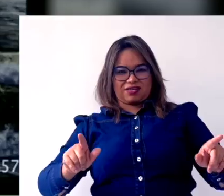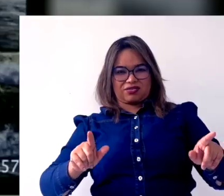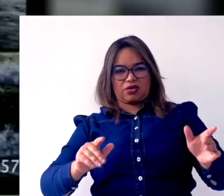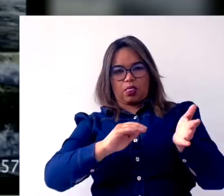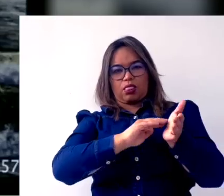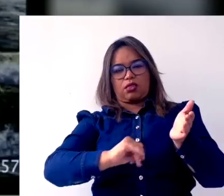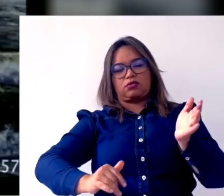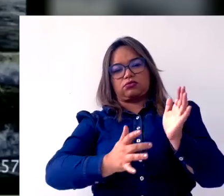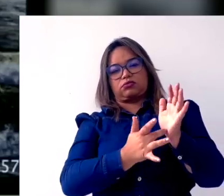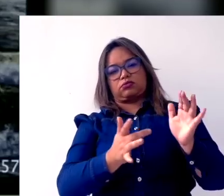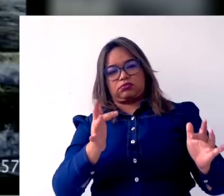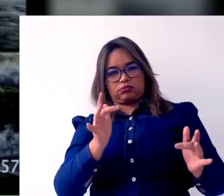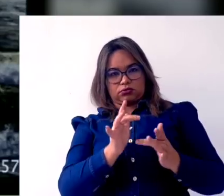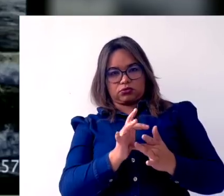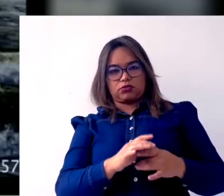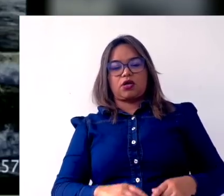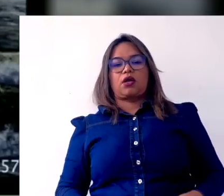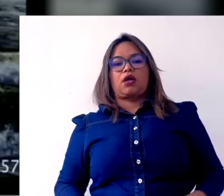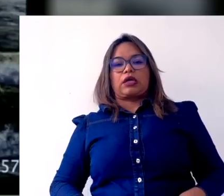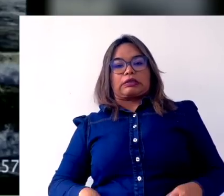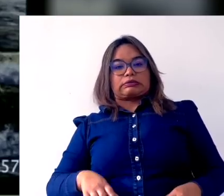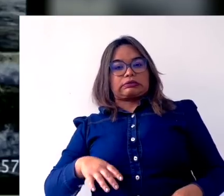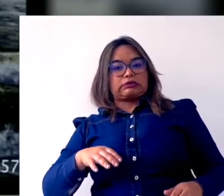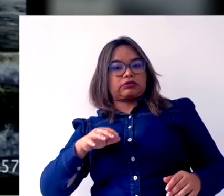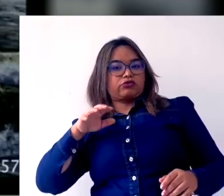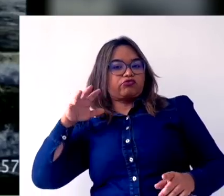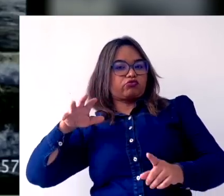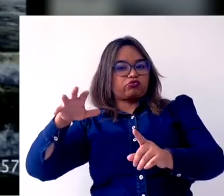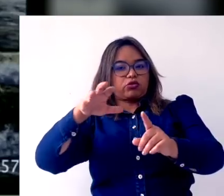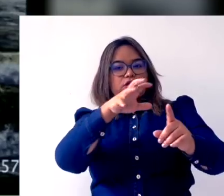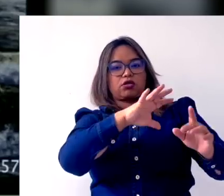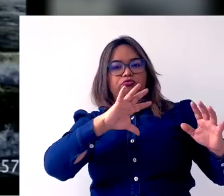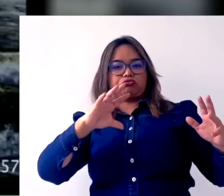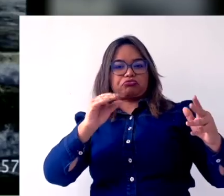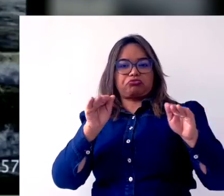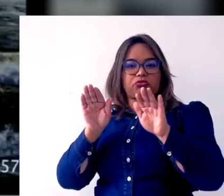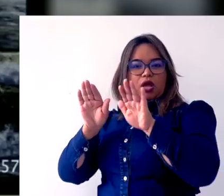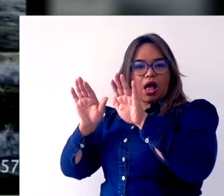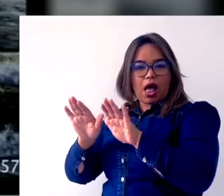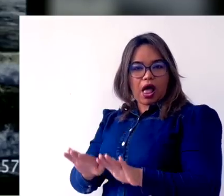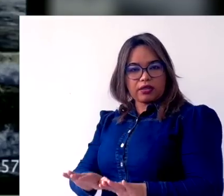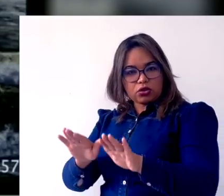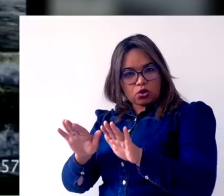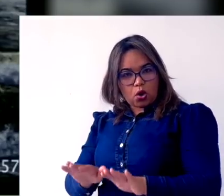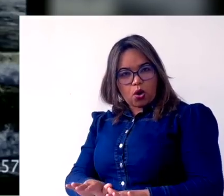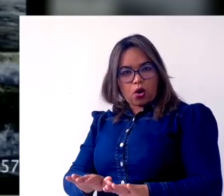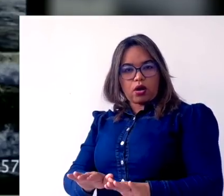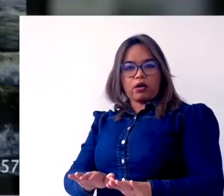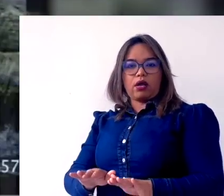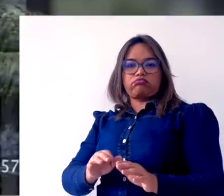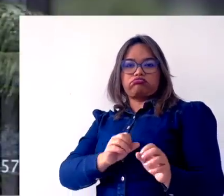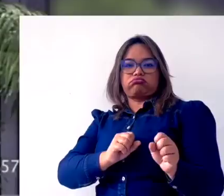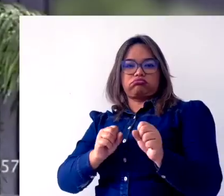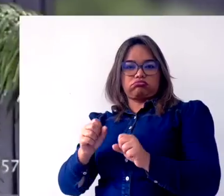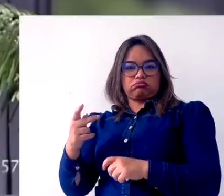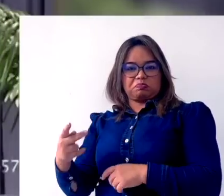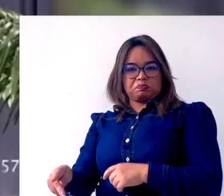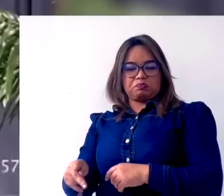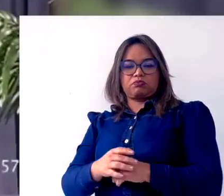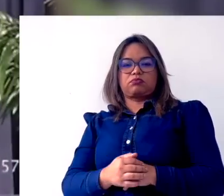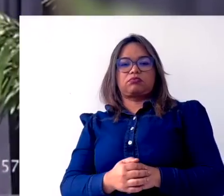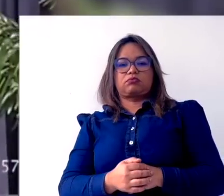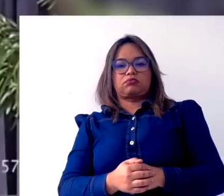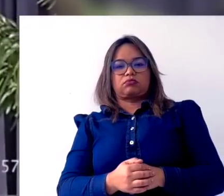a adorarão. Aqueles cujos nomes não se encontram escritos no livro da vida do Cordeiro, morto desde a fundação do